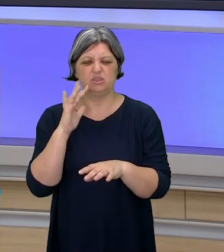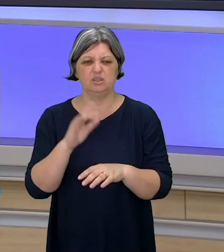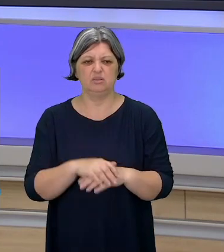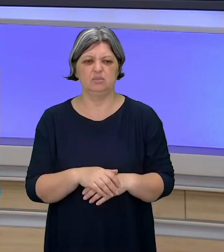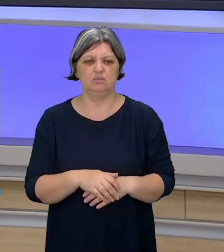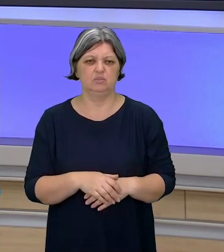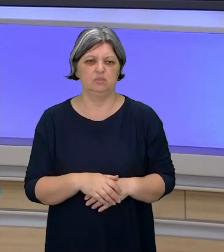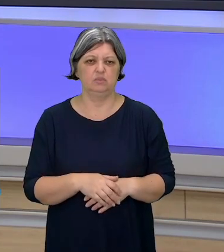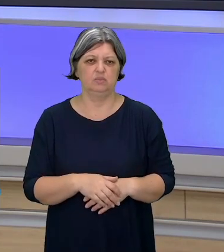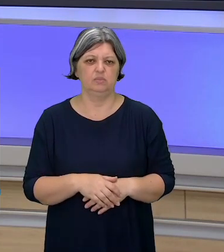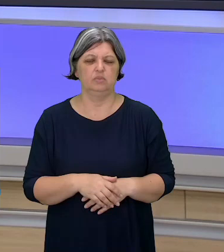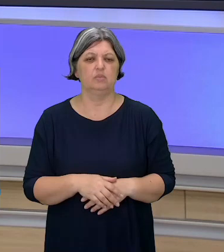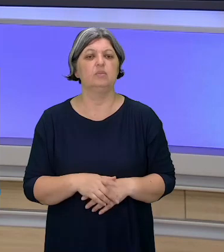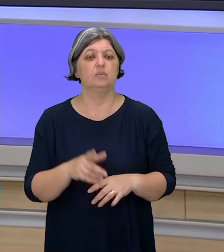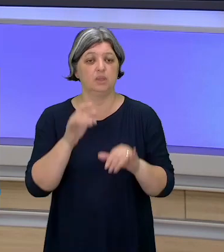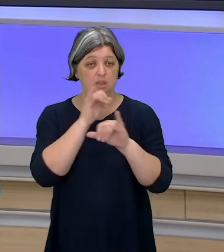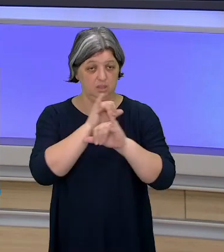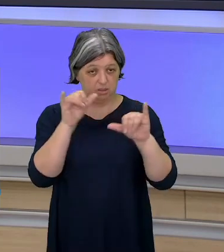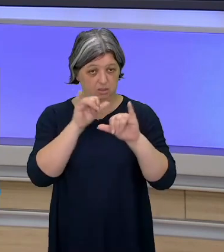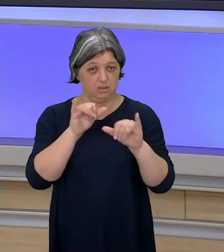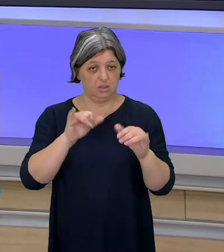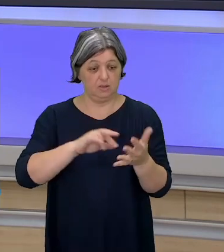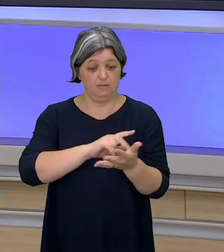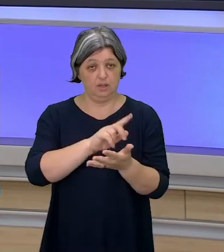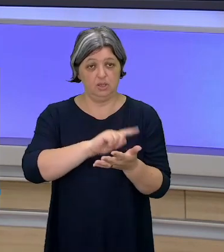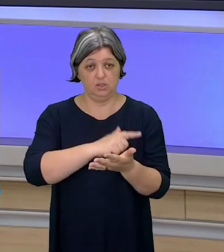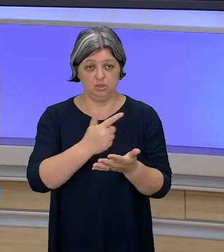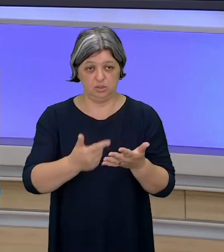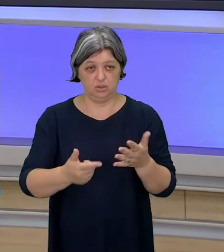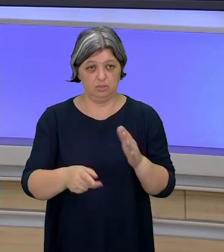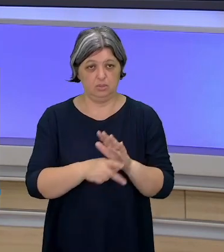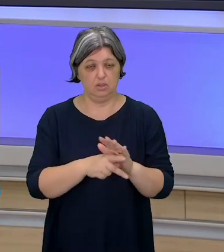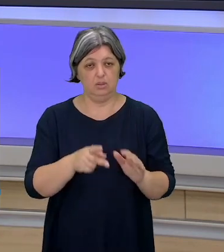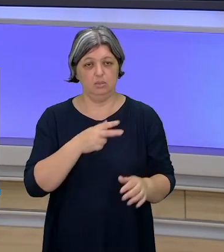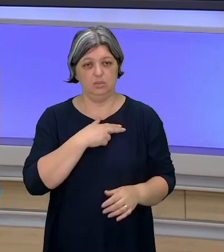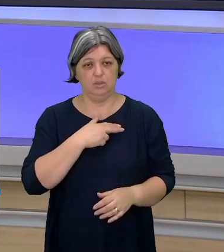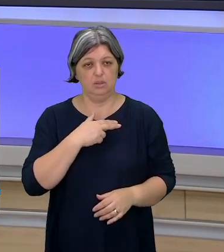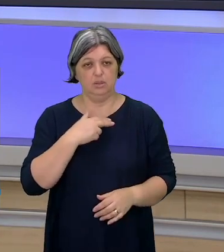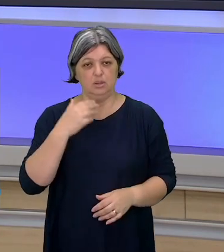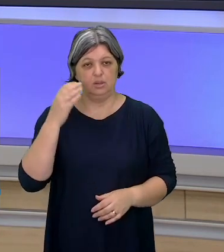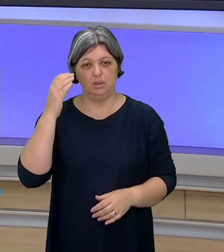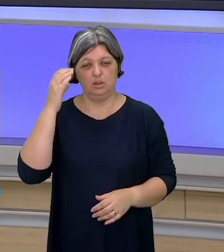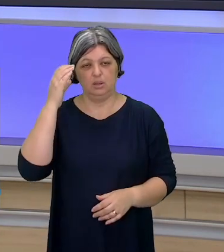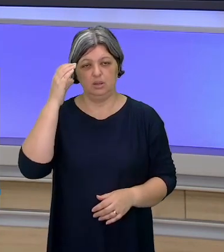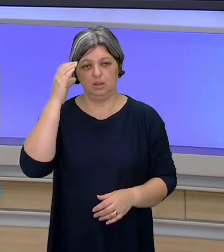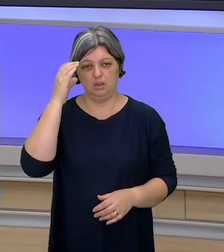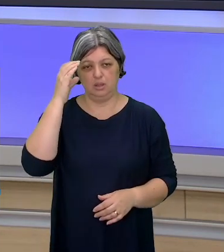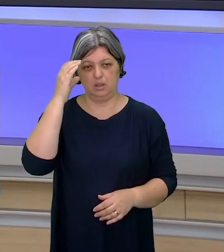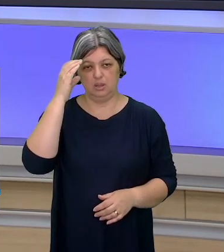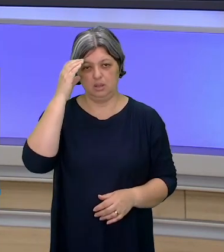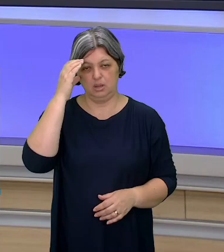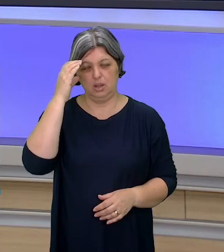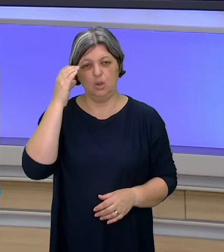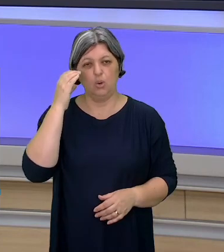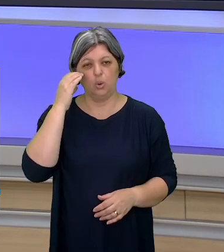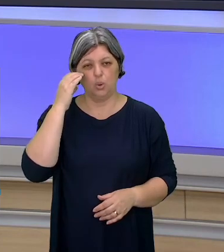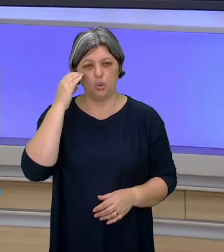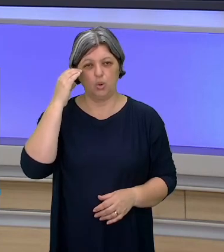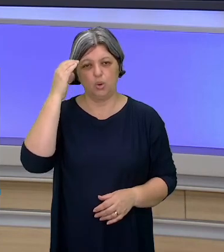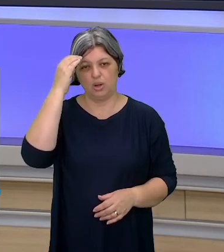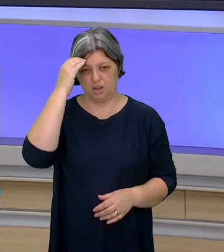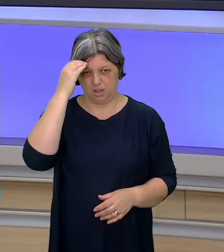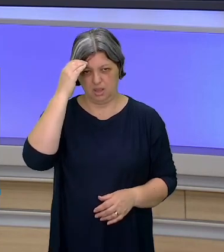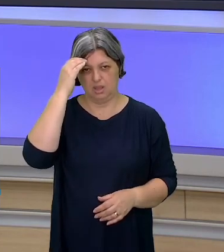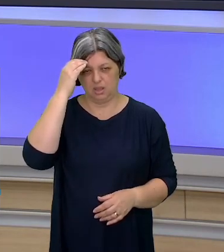Copa. Que saiu a notícia em vários jornais de que a Coreia do Norte estava dizendo que eles estavam ganhando a Copa. Foi notícia no New